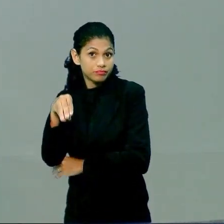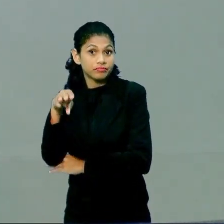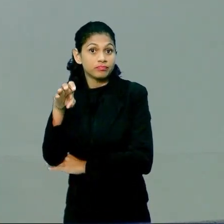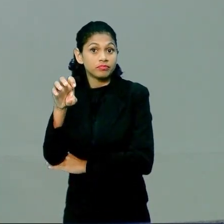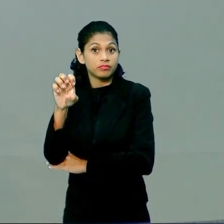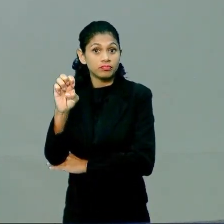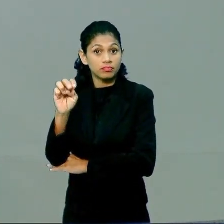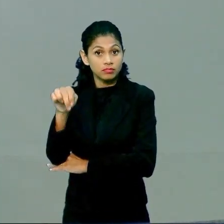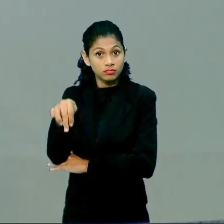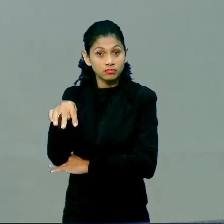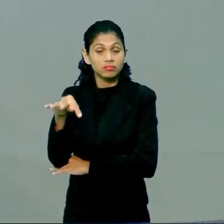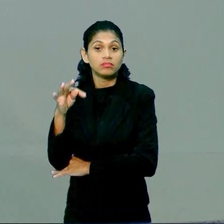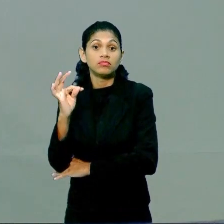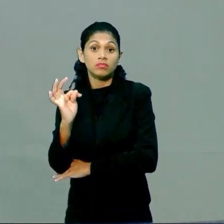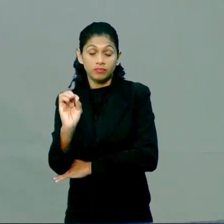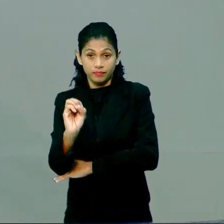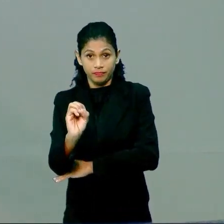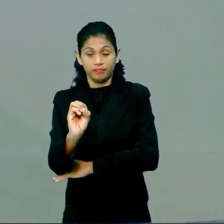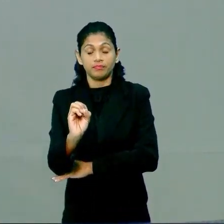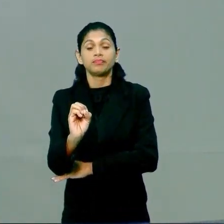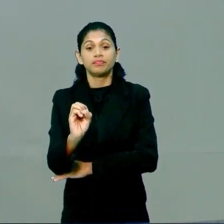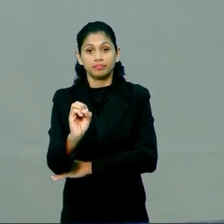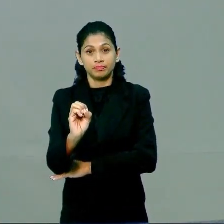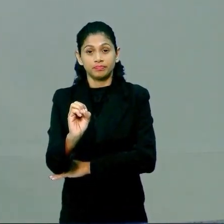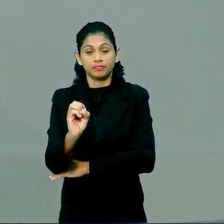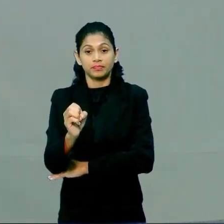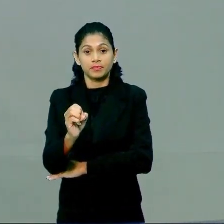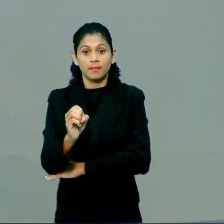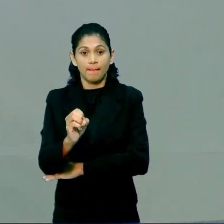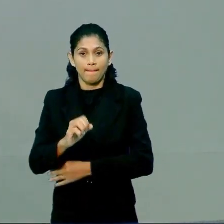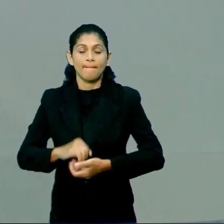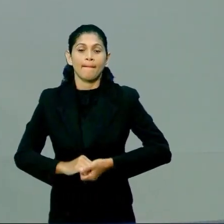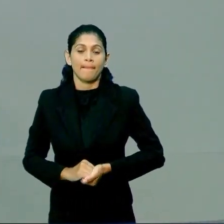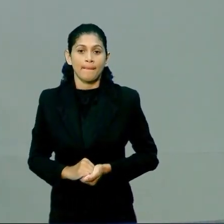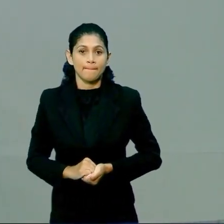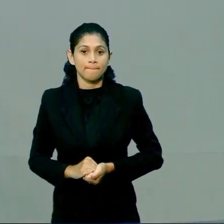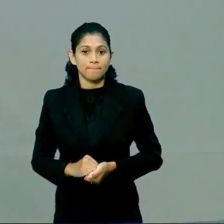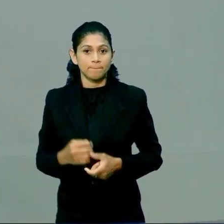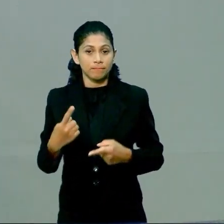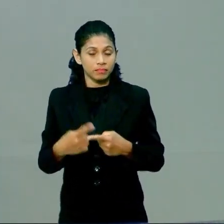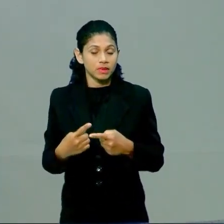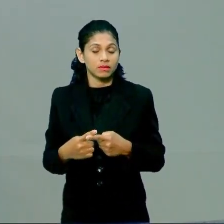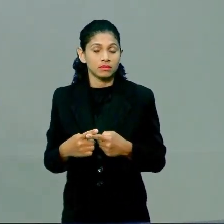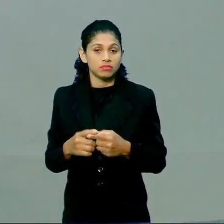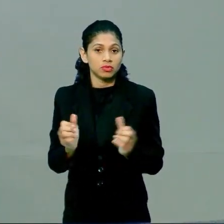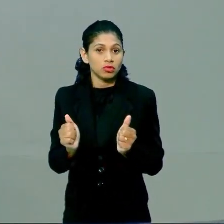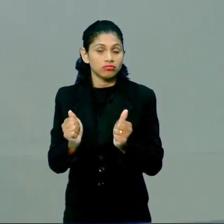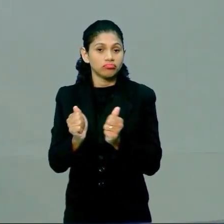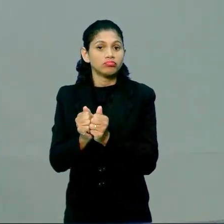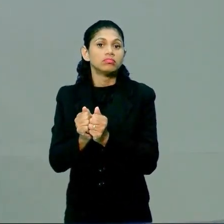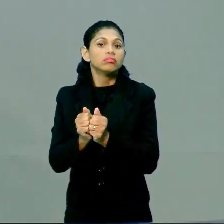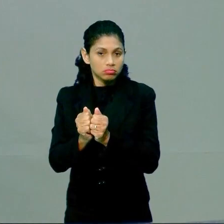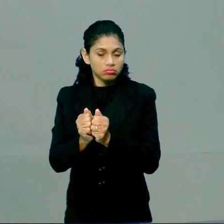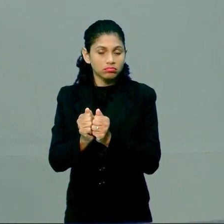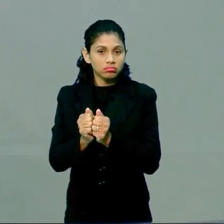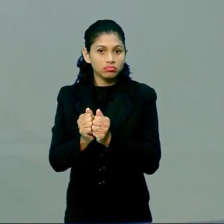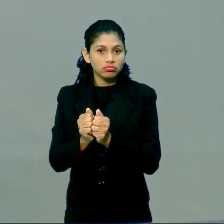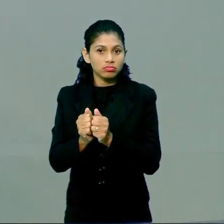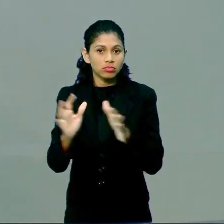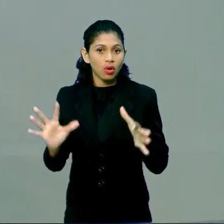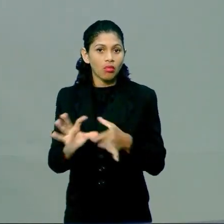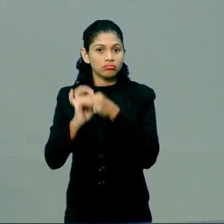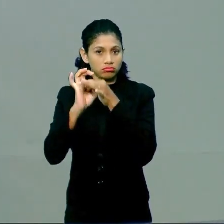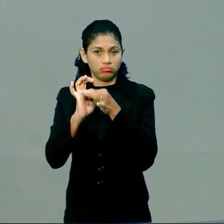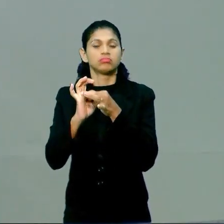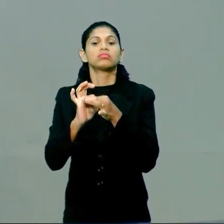na rede social mas se entender como enganchado também vale galera porque enganchado também tá tá preso não deixa de tá preso não deixa de você tá